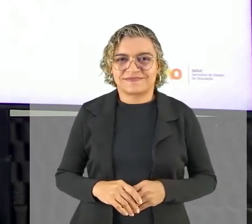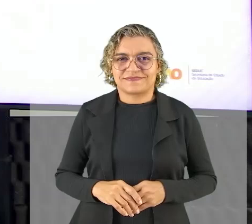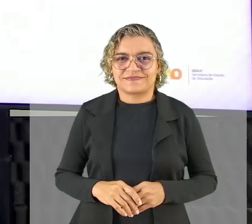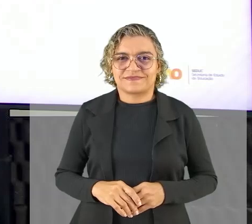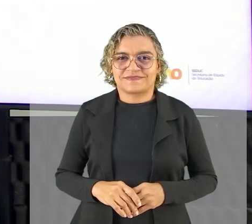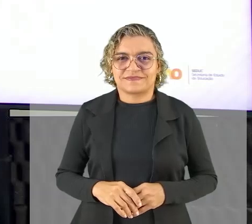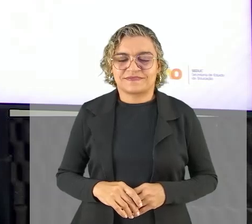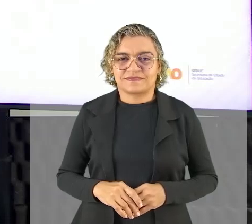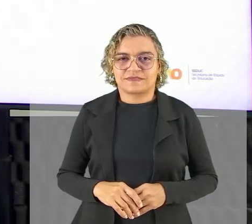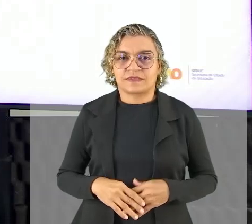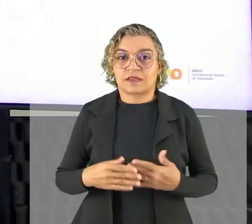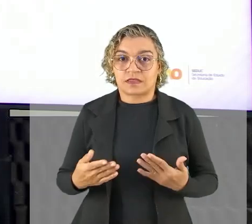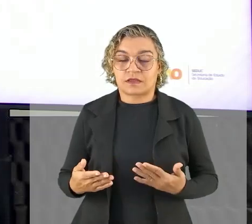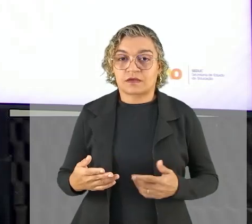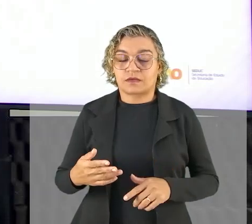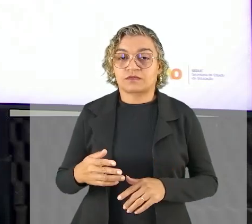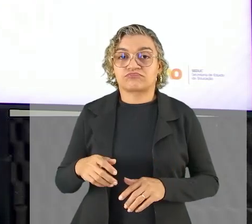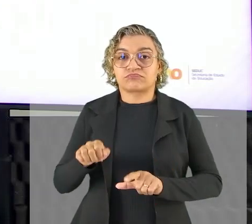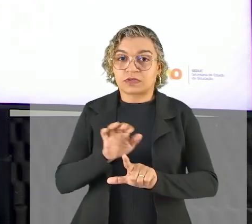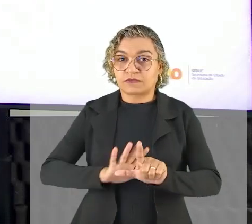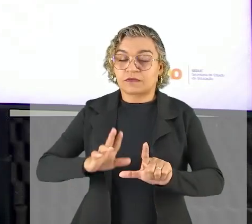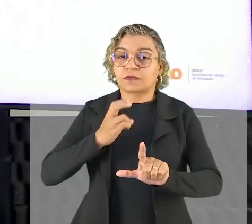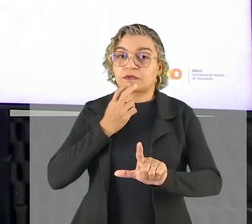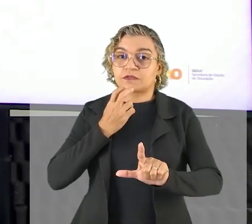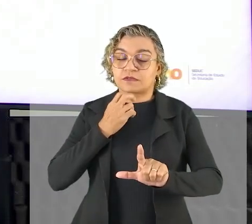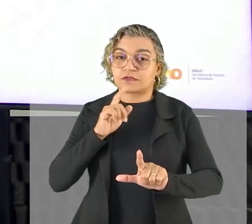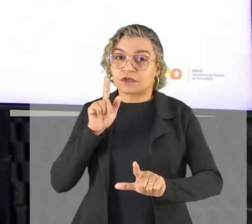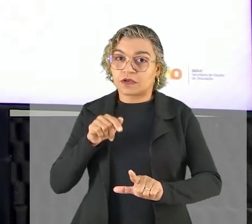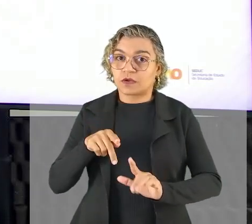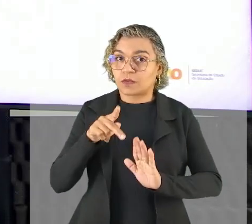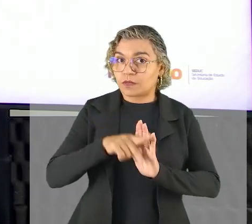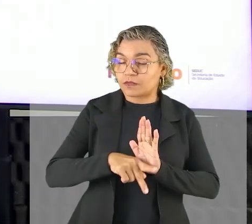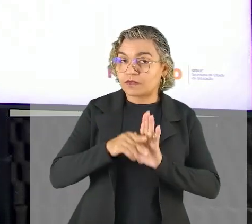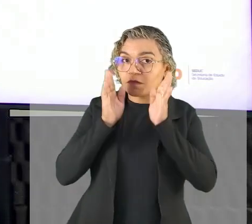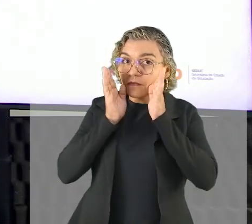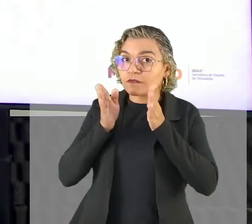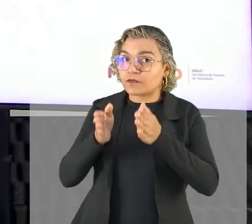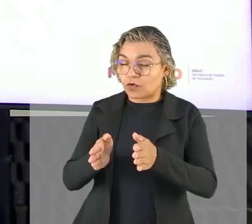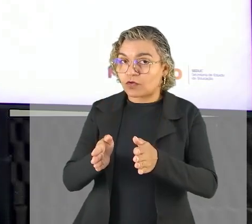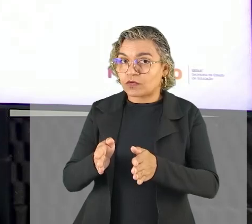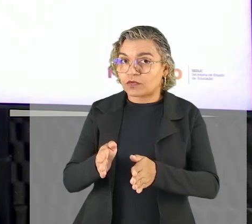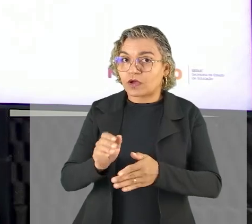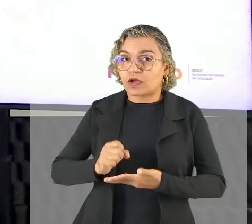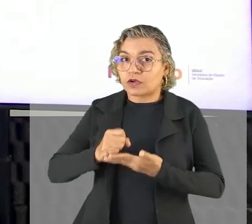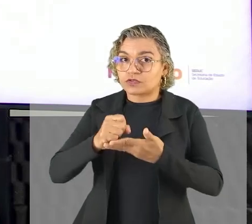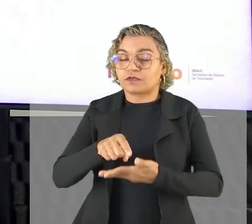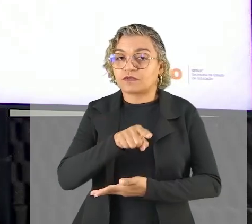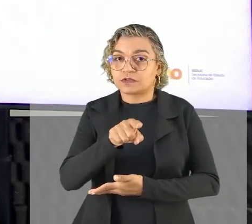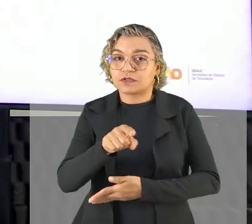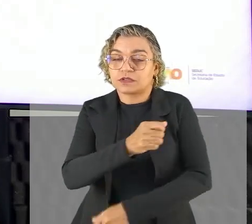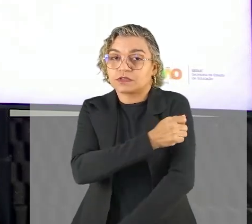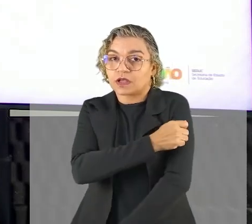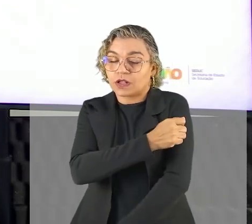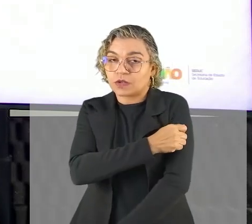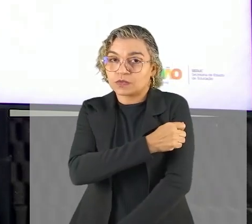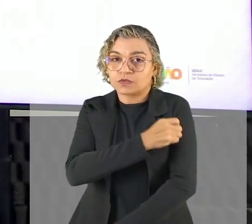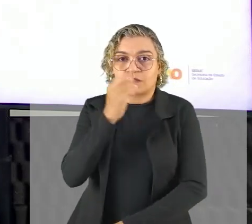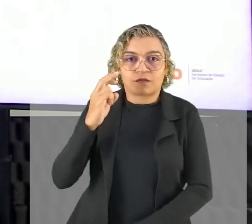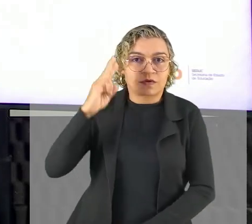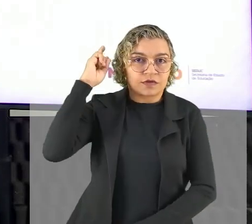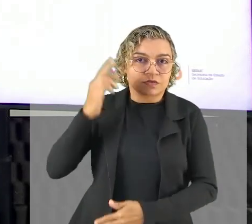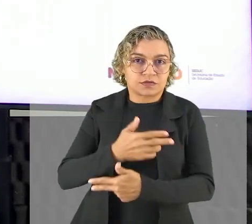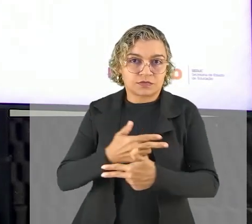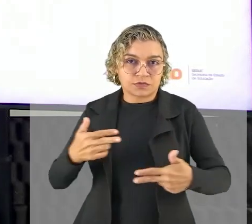o Gonçalves Dias, ele é um projeto que visa preparar, né, vocês estudantes para os vestibulares